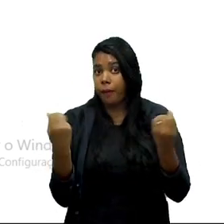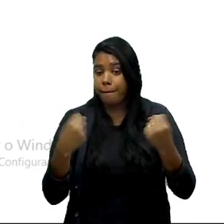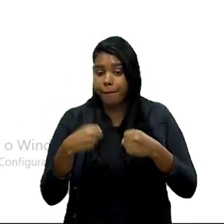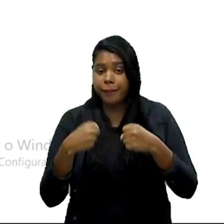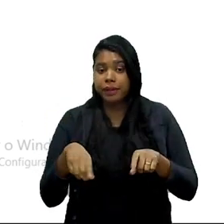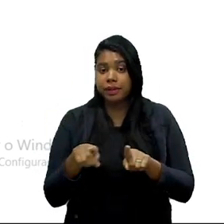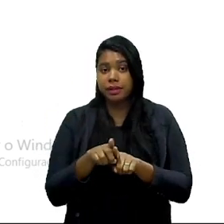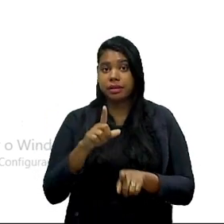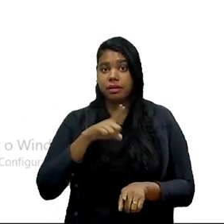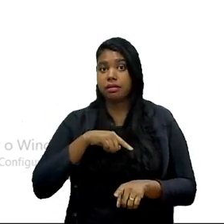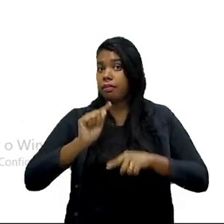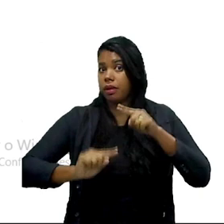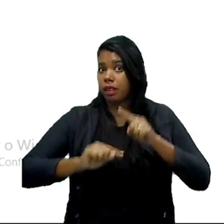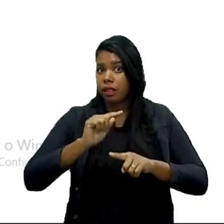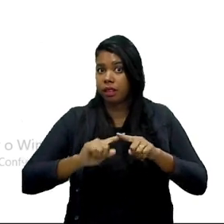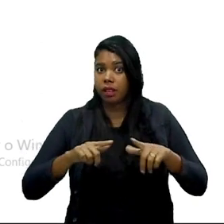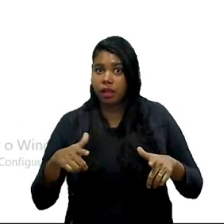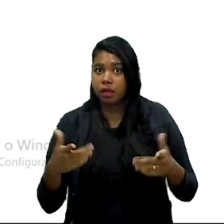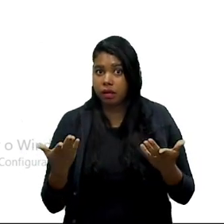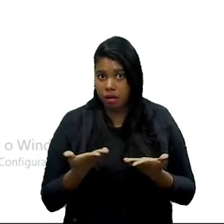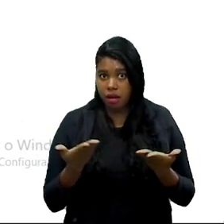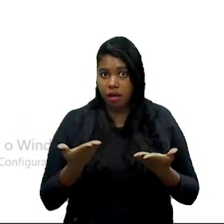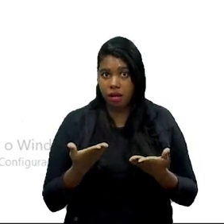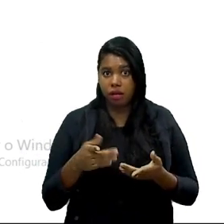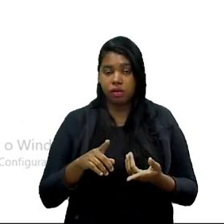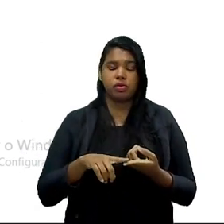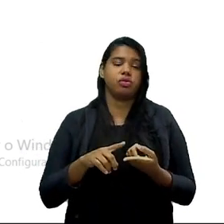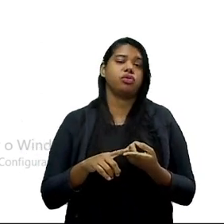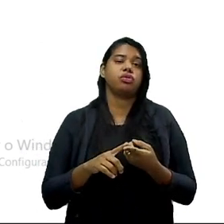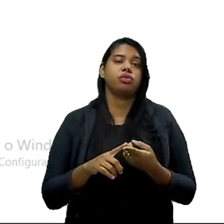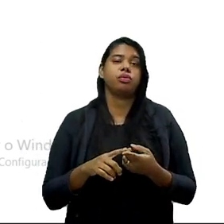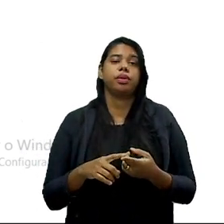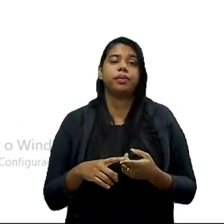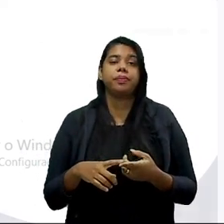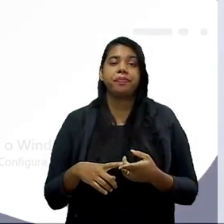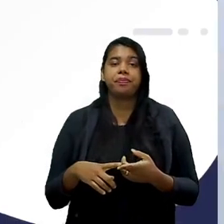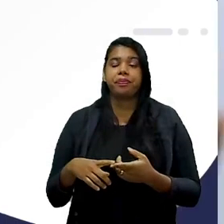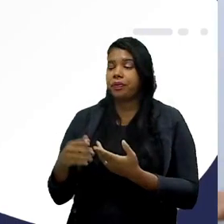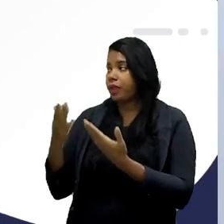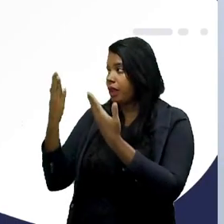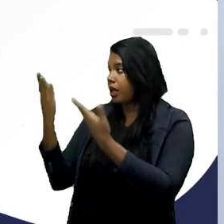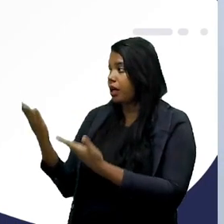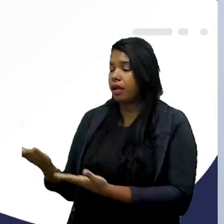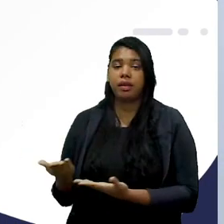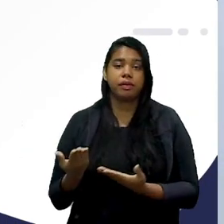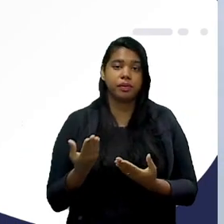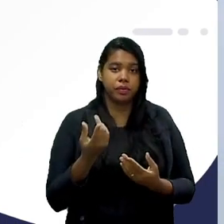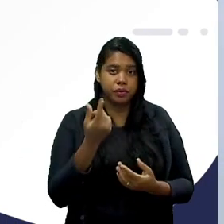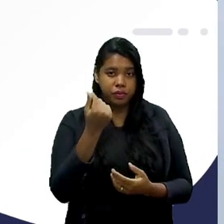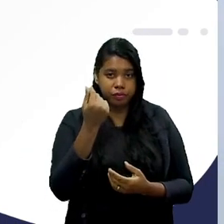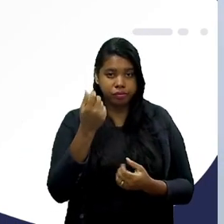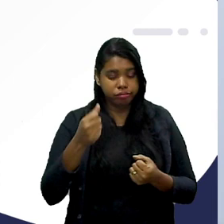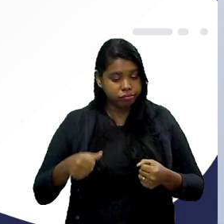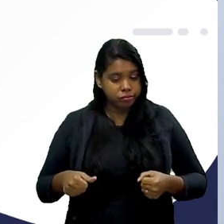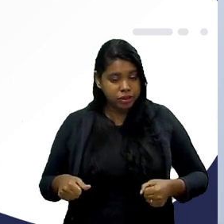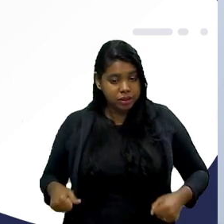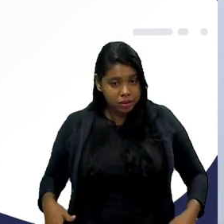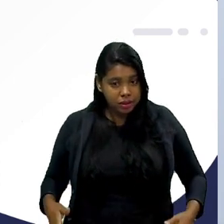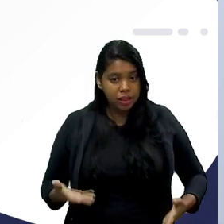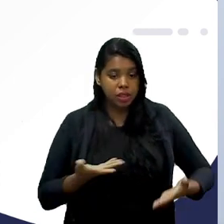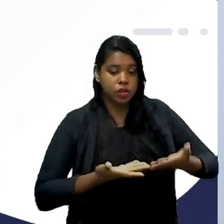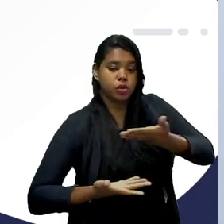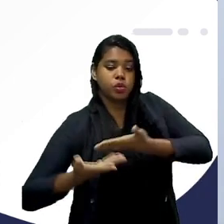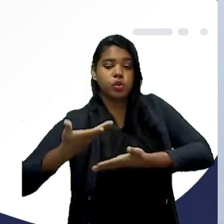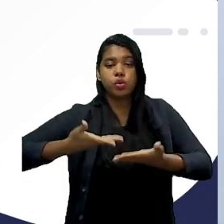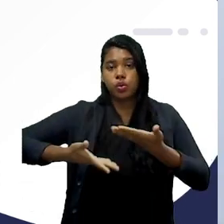de determinados materiais. Esses materiais vão serem realizadas ações de gastos para investir